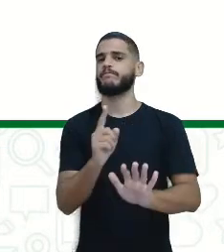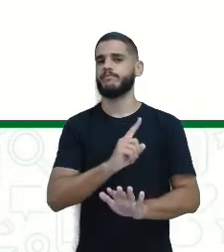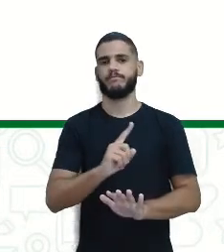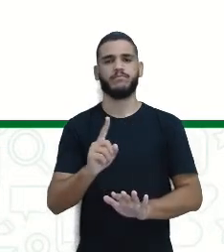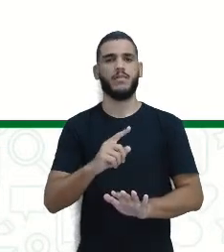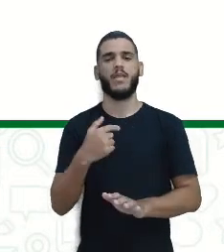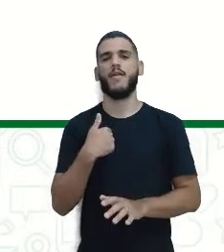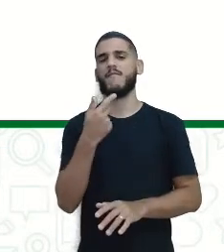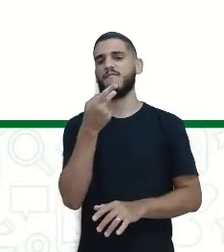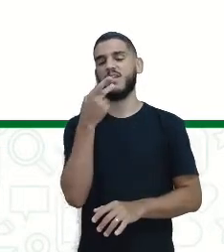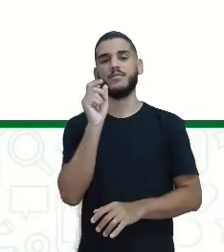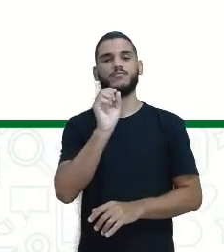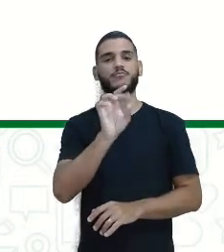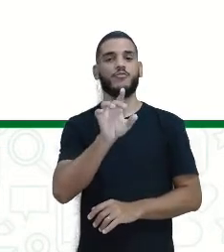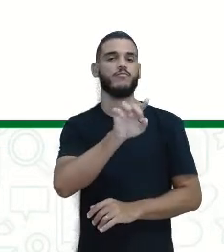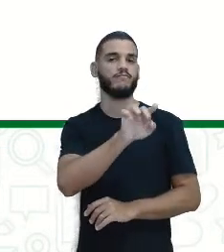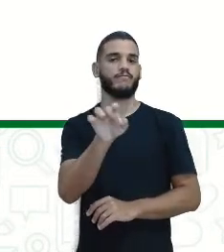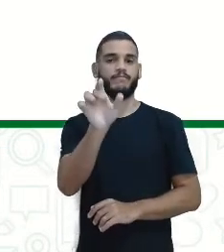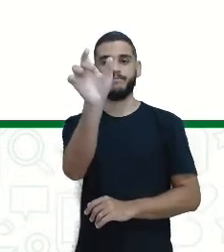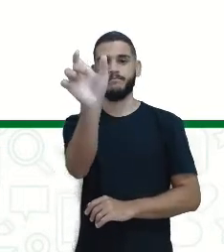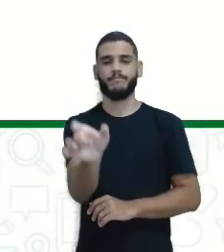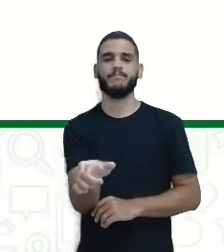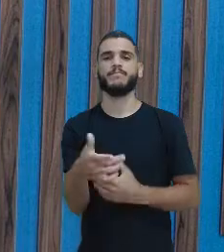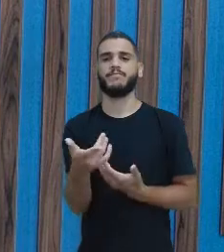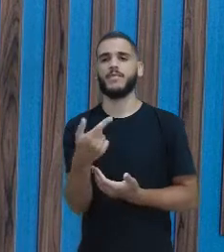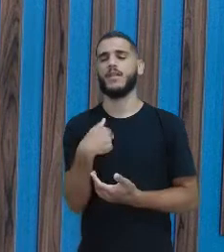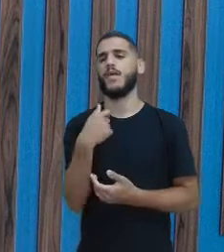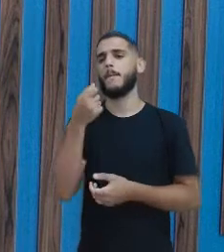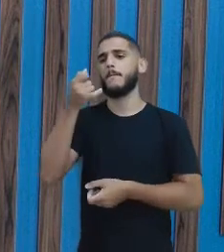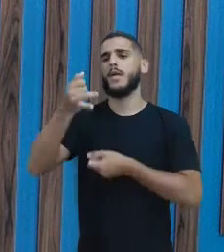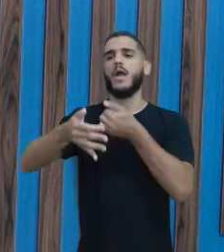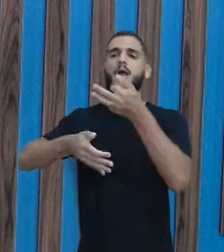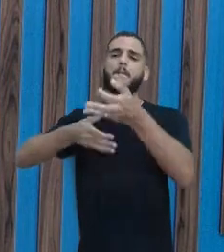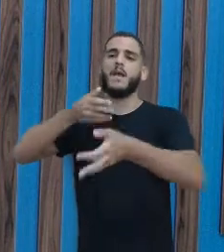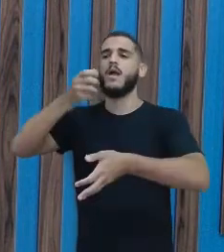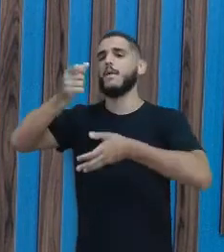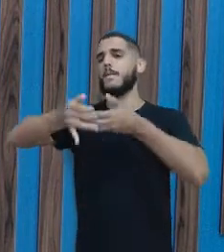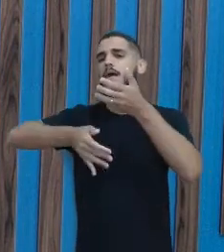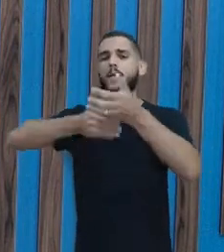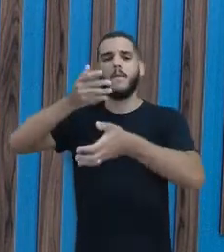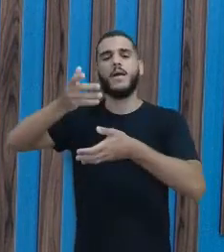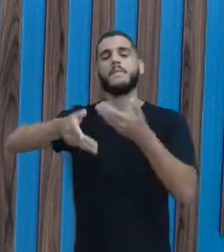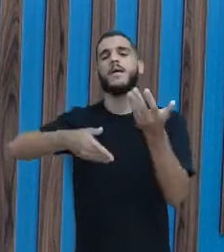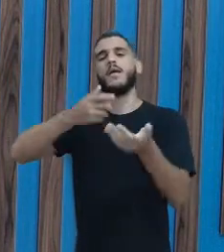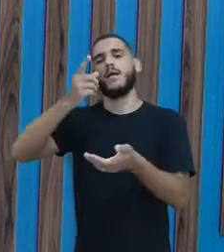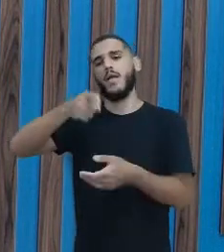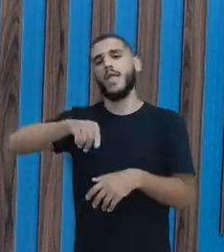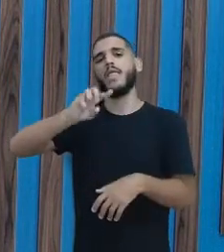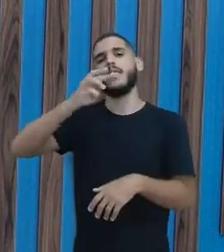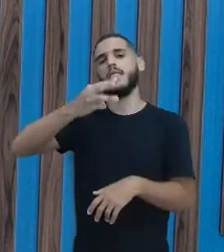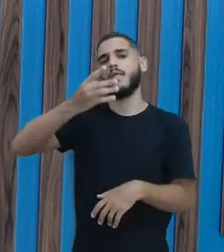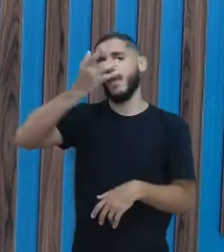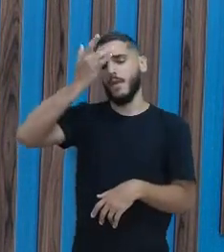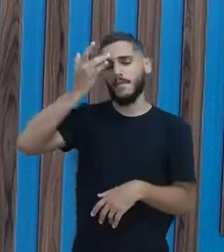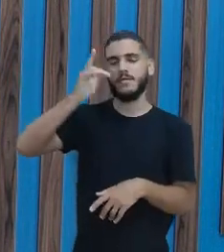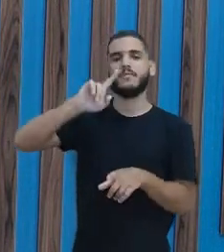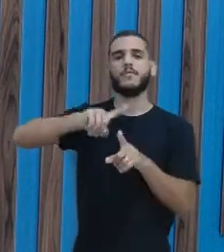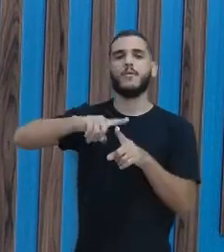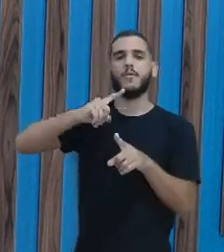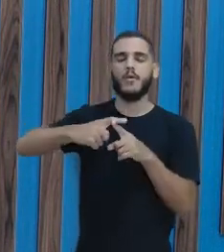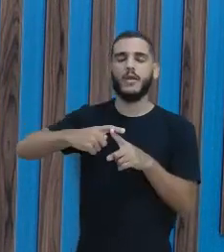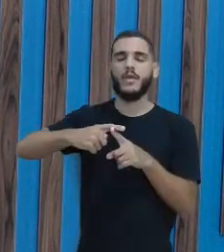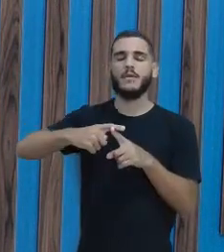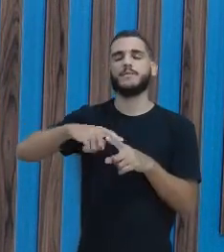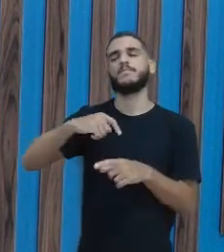vou falar de você. Quando eu falo de você, eu estou falando em terceira pessoa. Por quê?